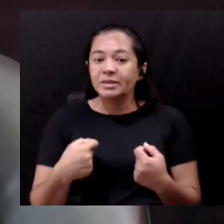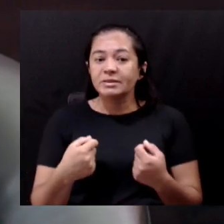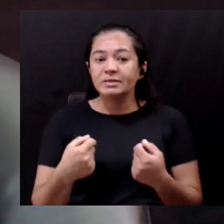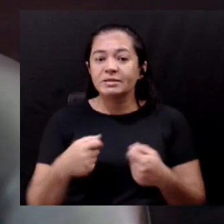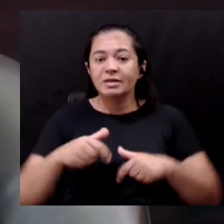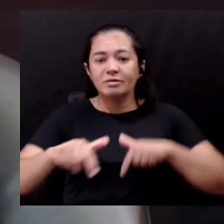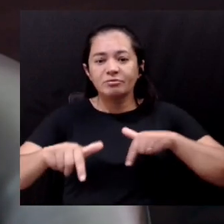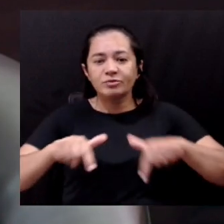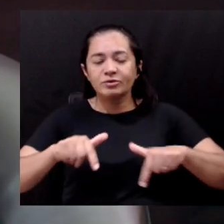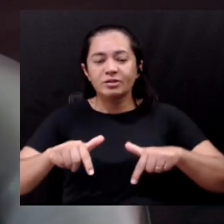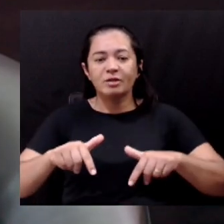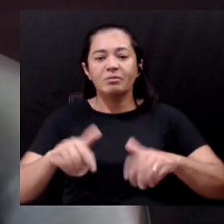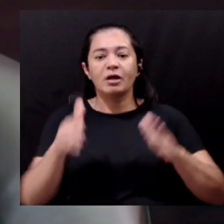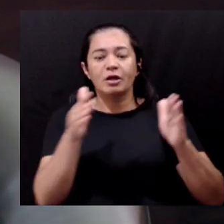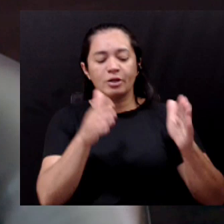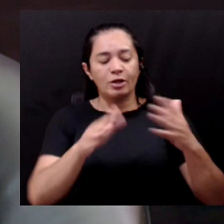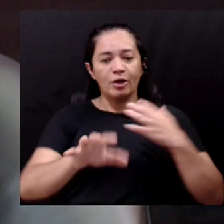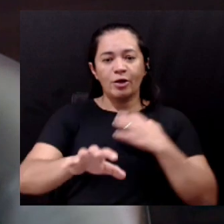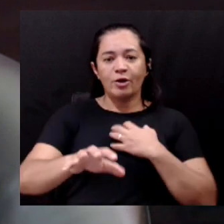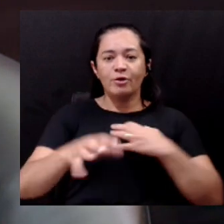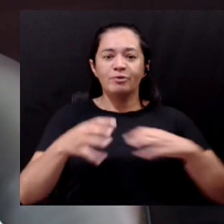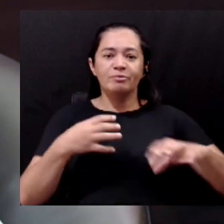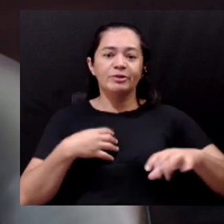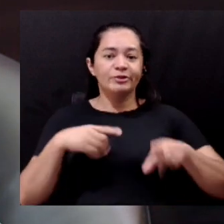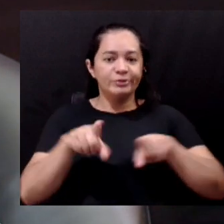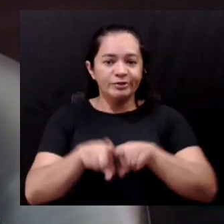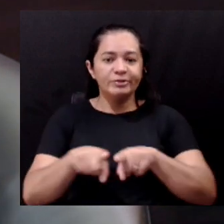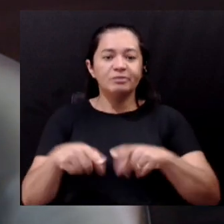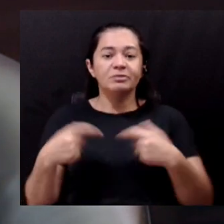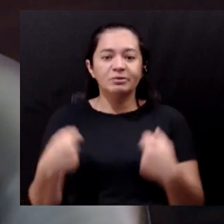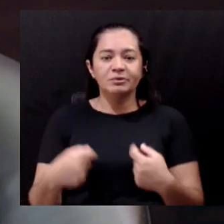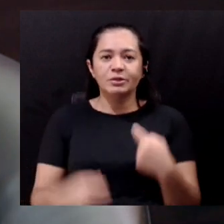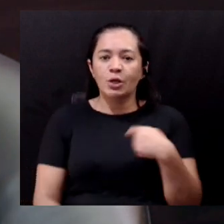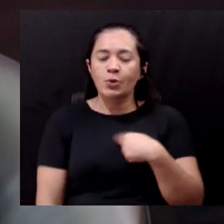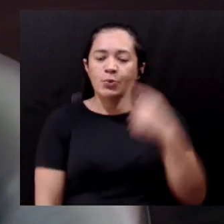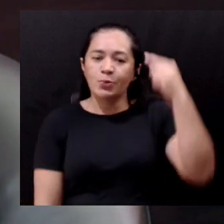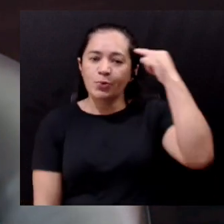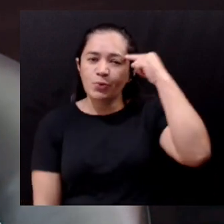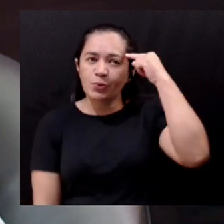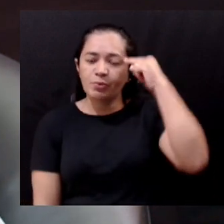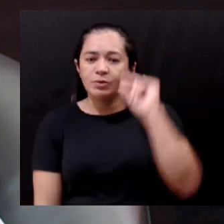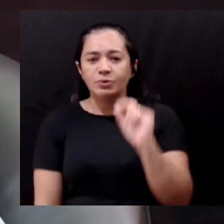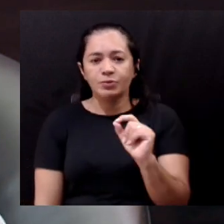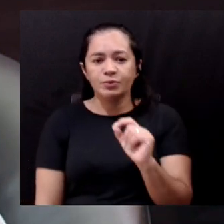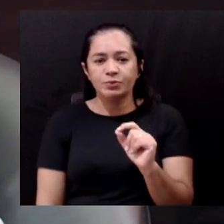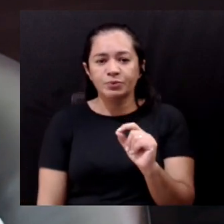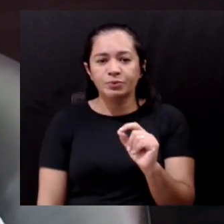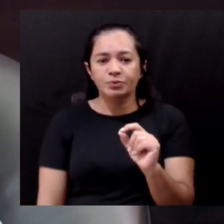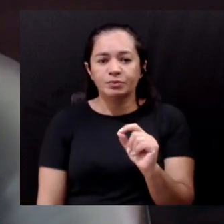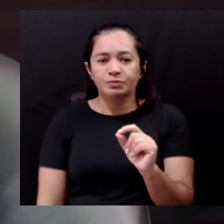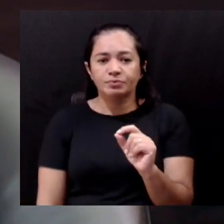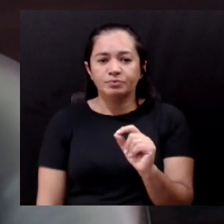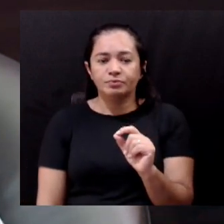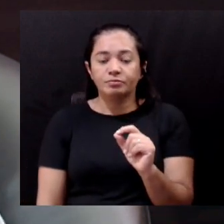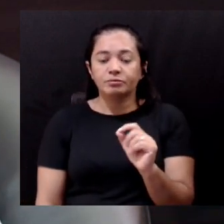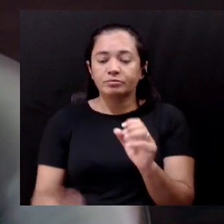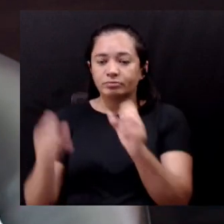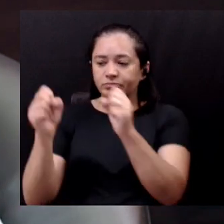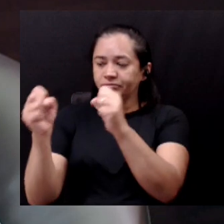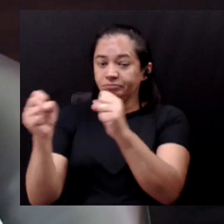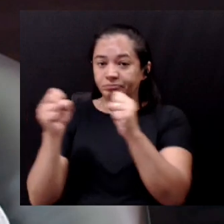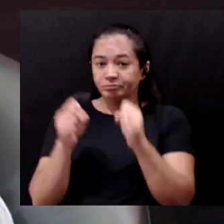essa empatia, né. Eu imagino e penso que o poder ele traz justamente isso,